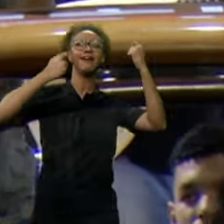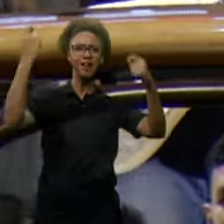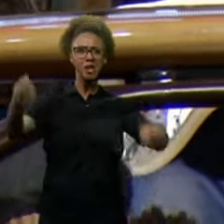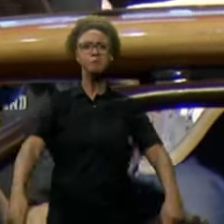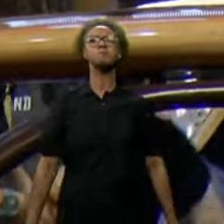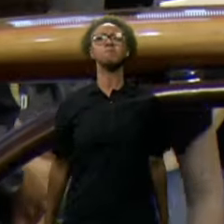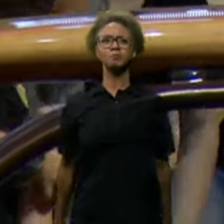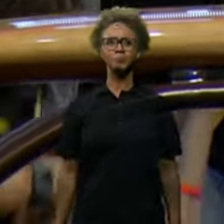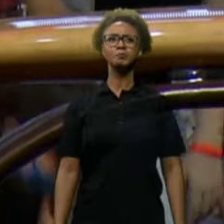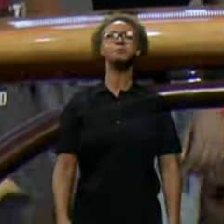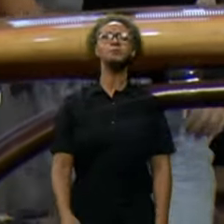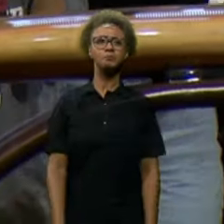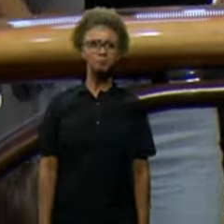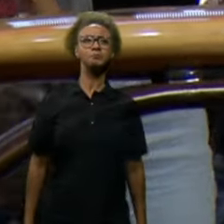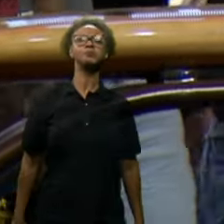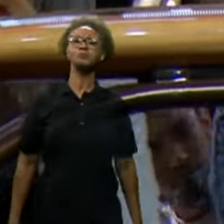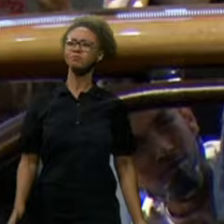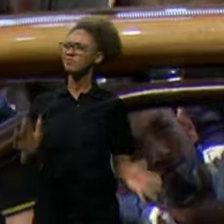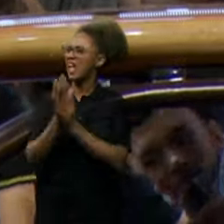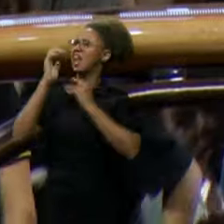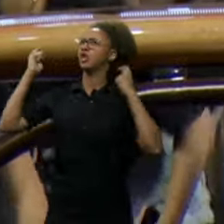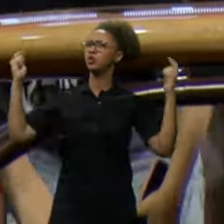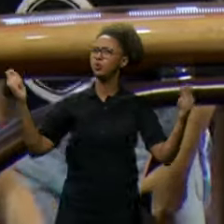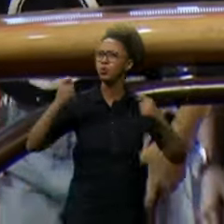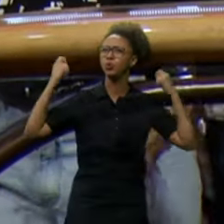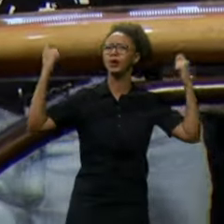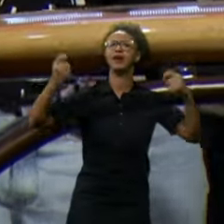hoje Oi vó